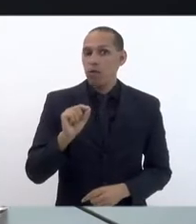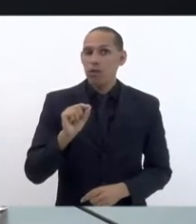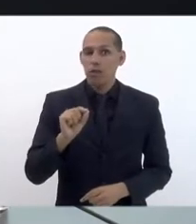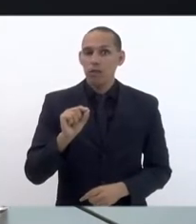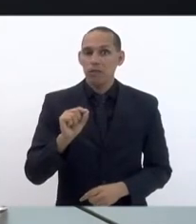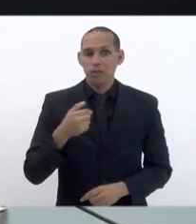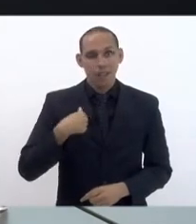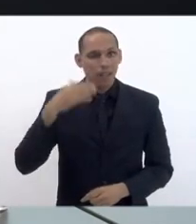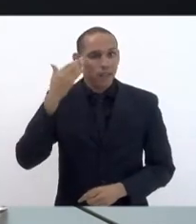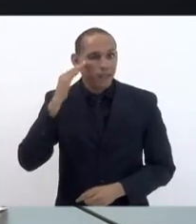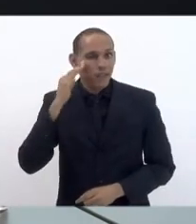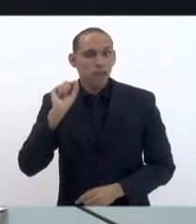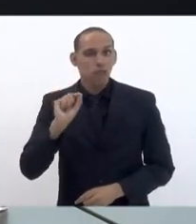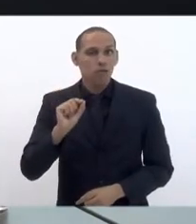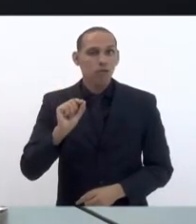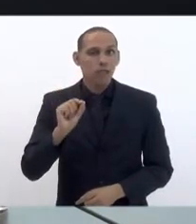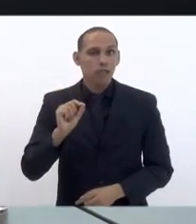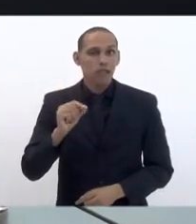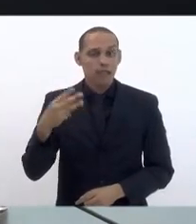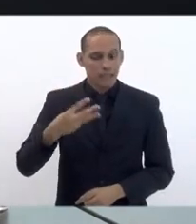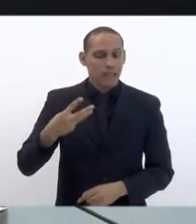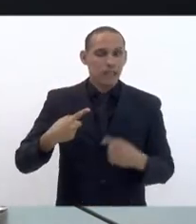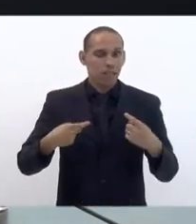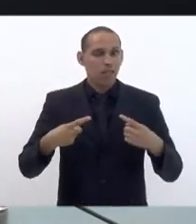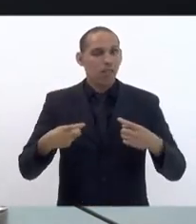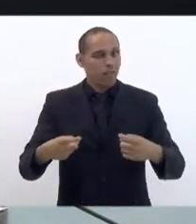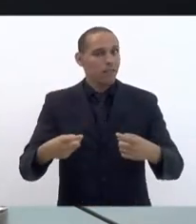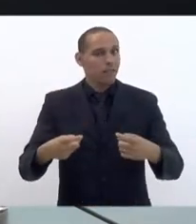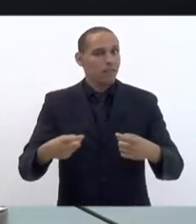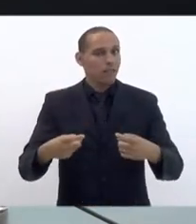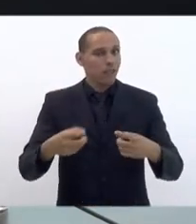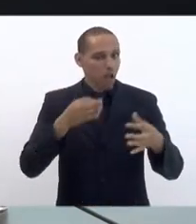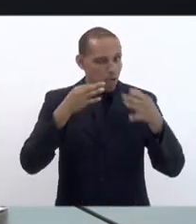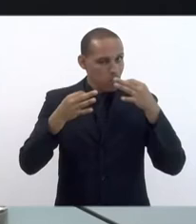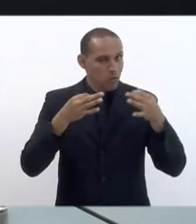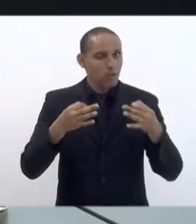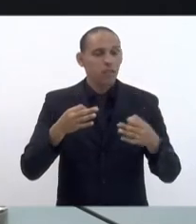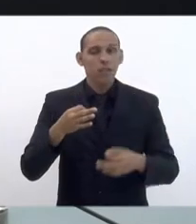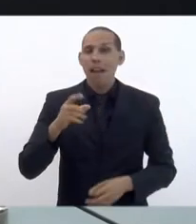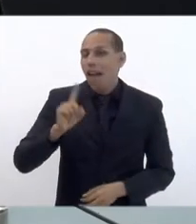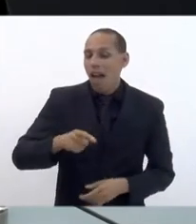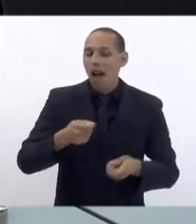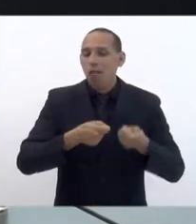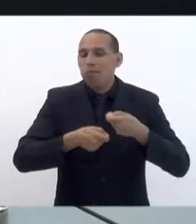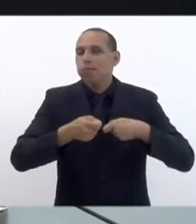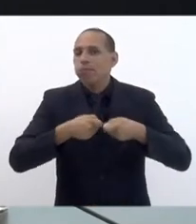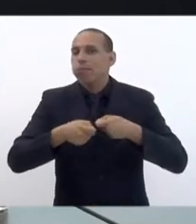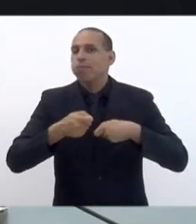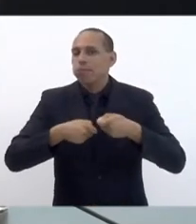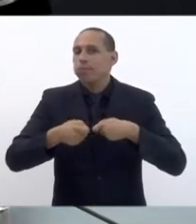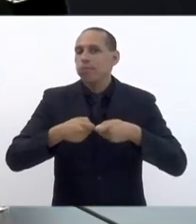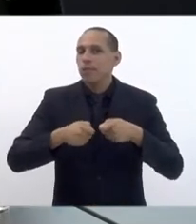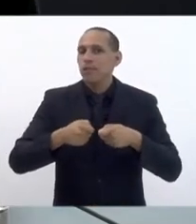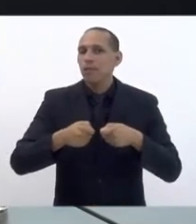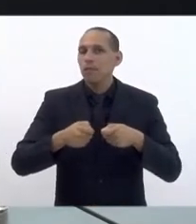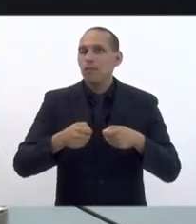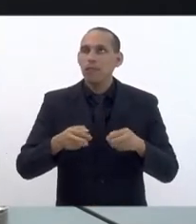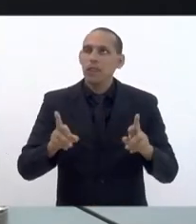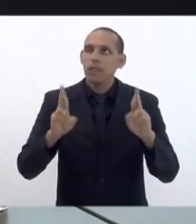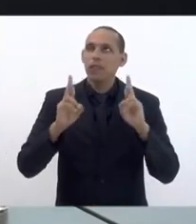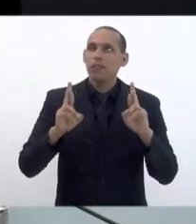meu entendimento, dessa terceira guerra, do seu ponto de vista ainda econômico. E tomara que